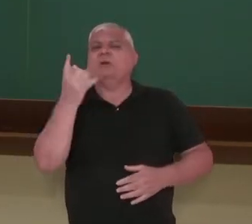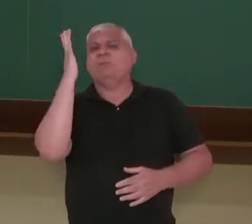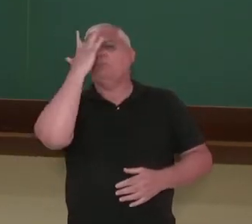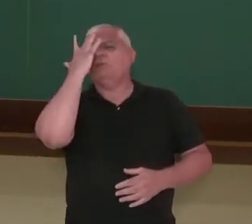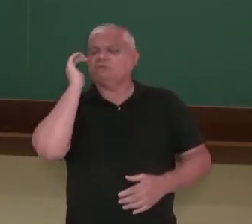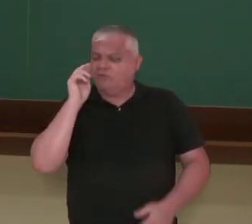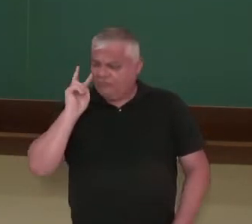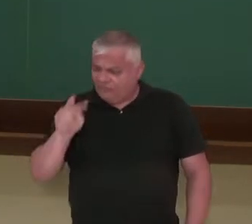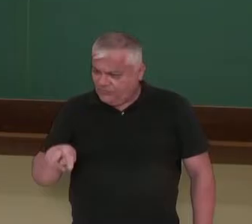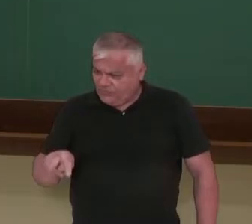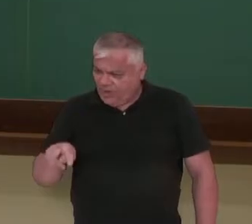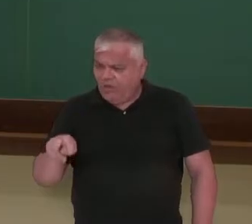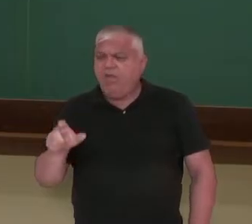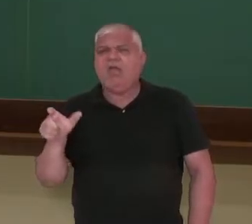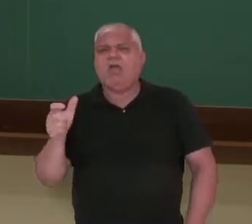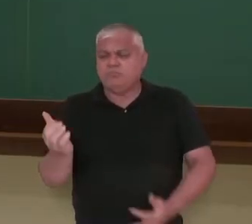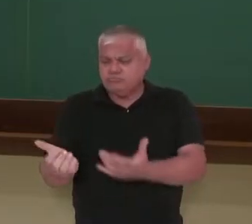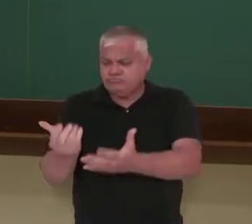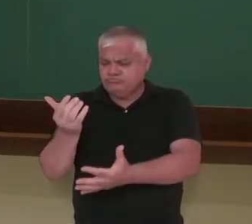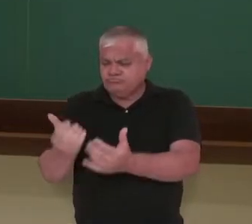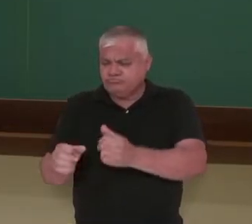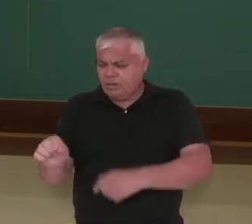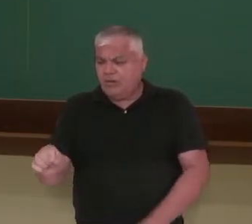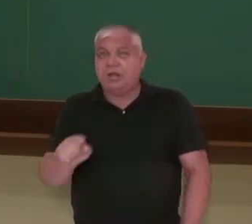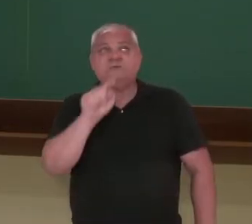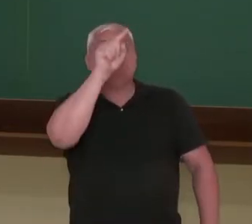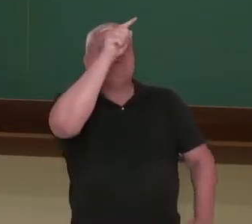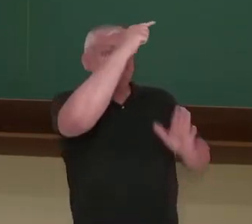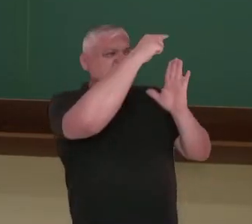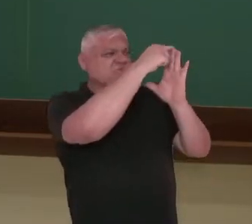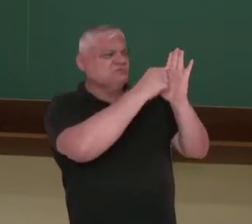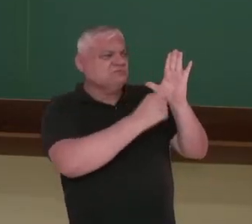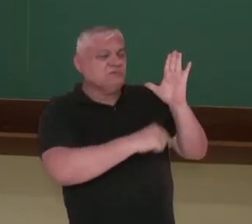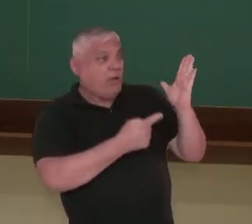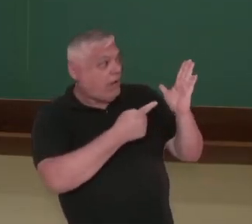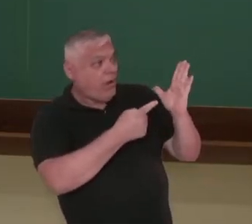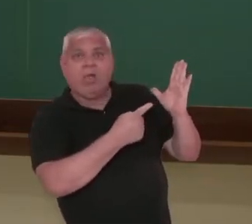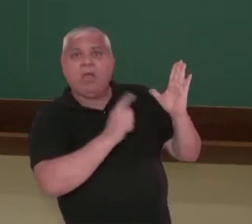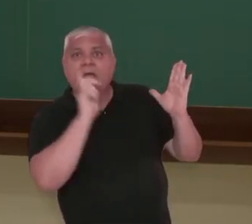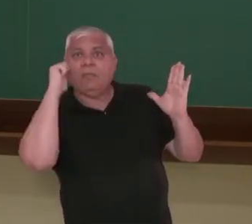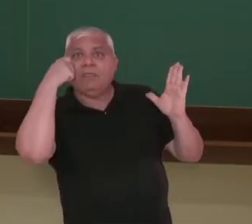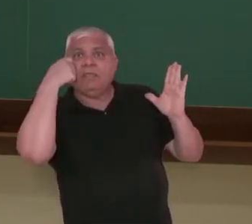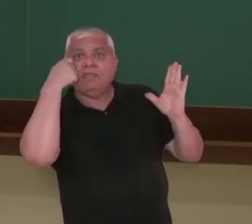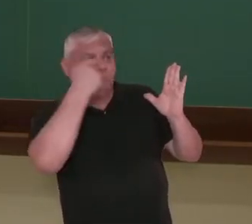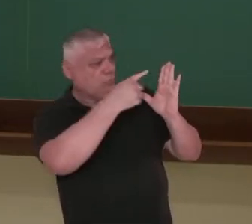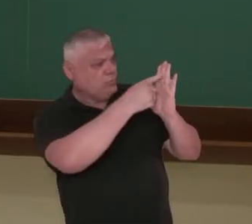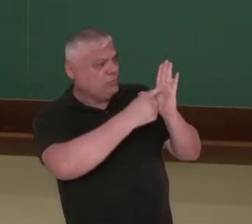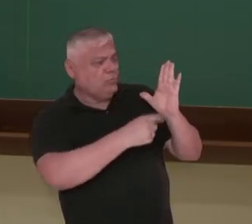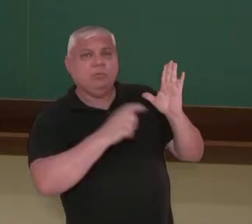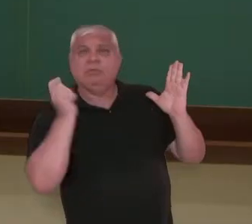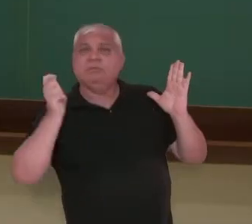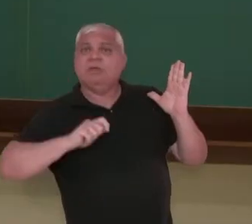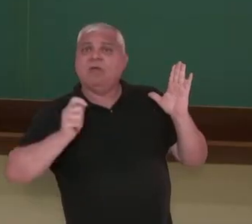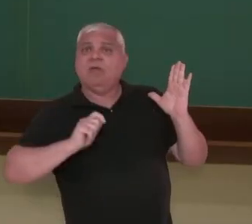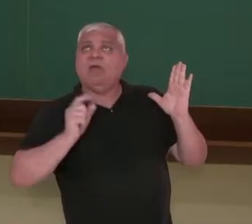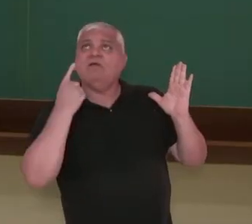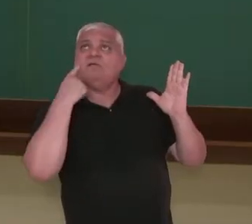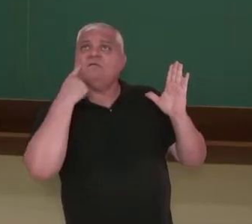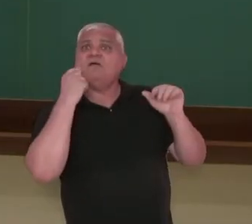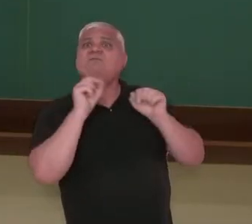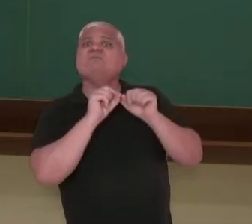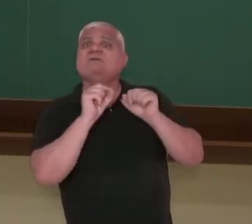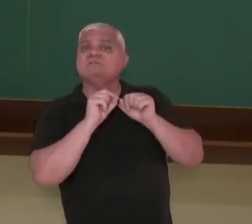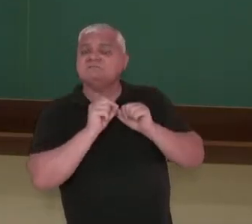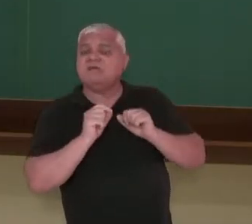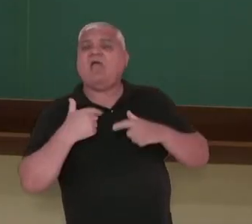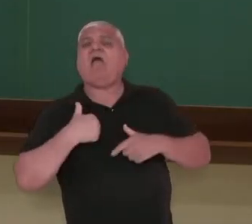pegou um pedaço de madeira que estava queimado na ponta, passou na parede e pensou assim, puxa, eu produzo um traço, produzo um desenho. O que eu vou fazer? No